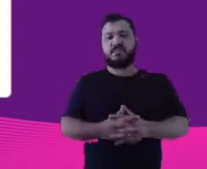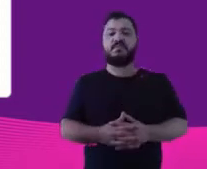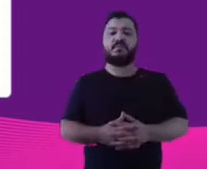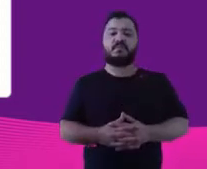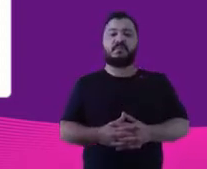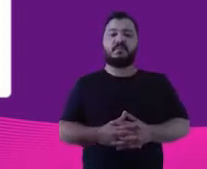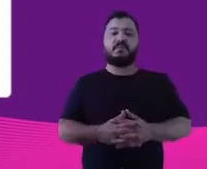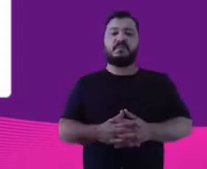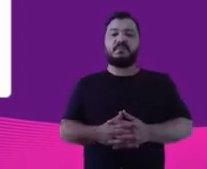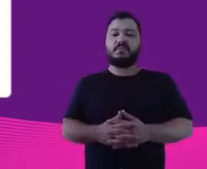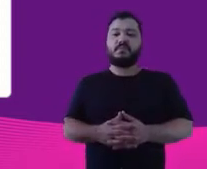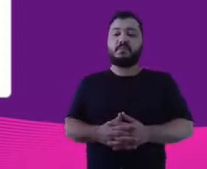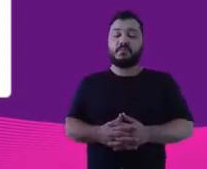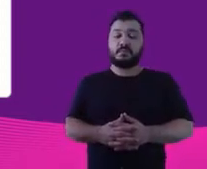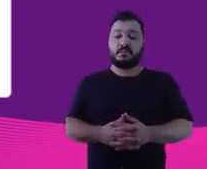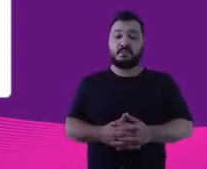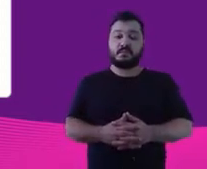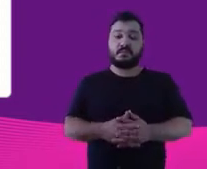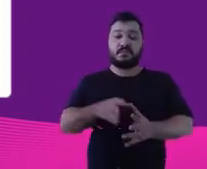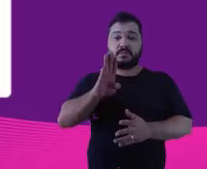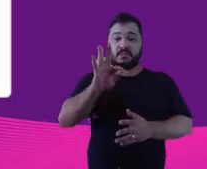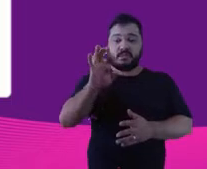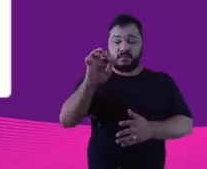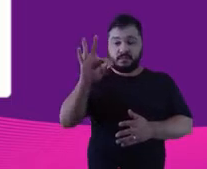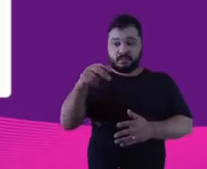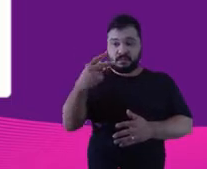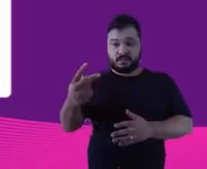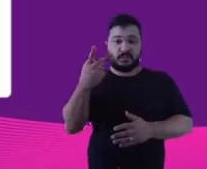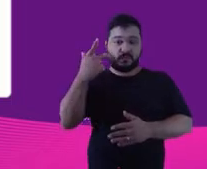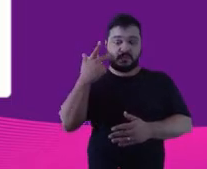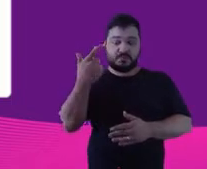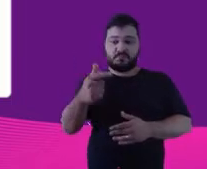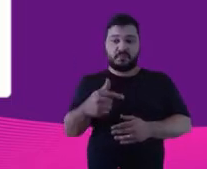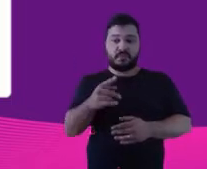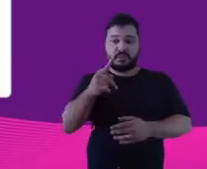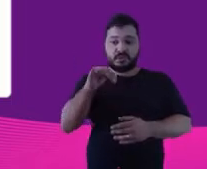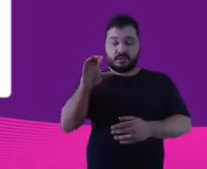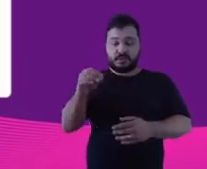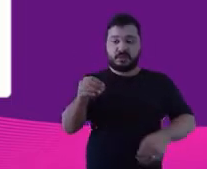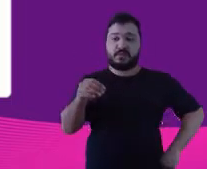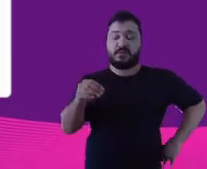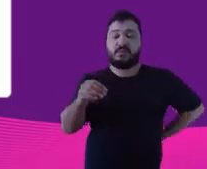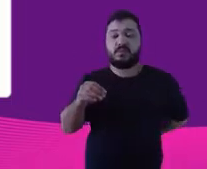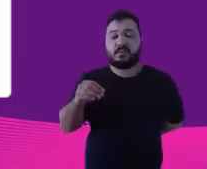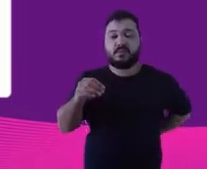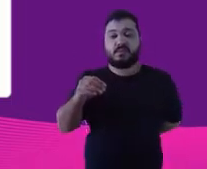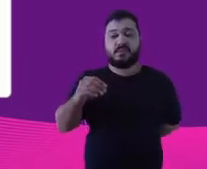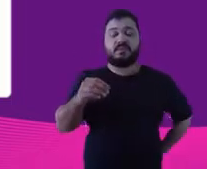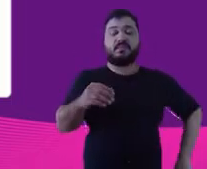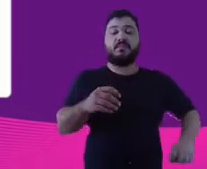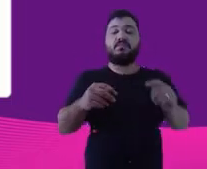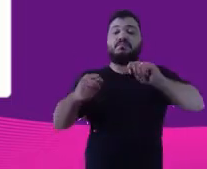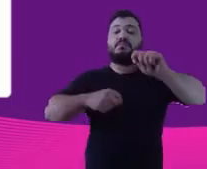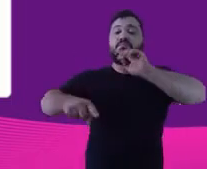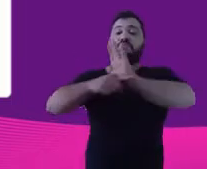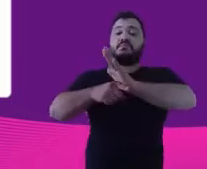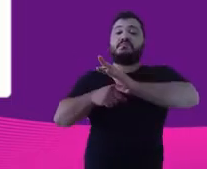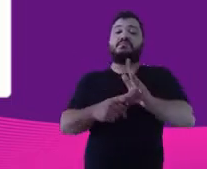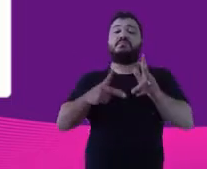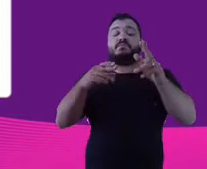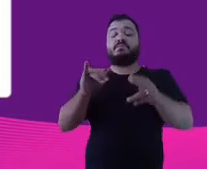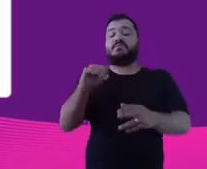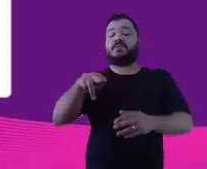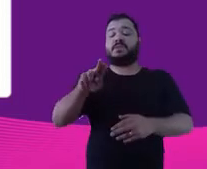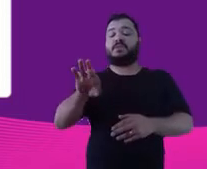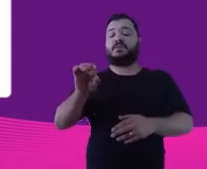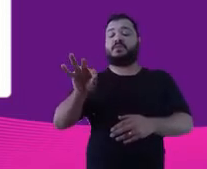pós. Beta-2 normal, eletroforese sem pico, uma proteinúria de 24 horas negativa, assim como a imunofixação